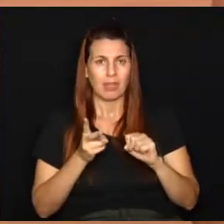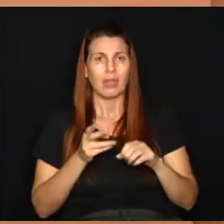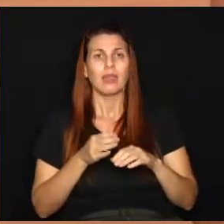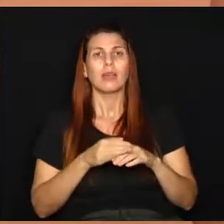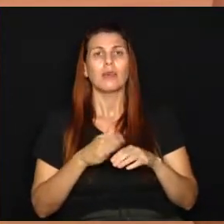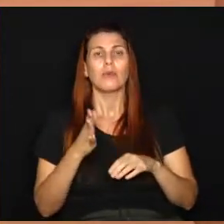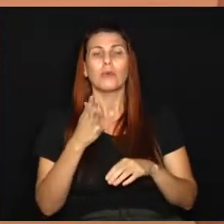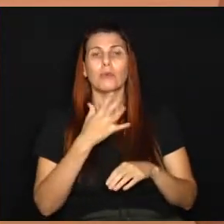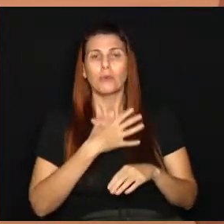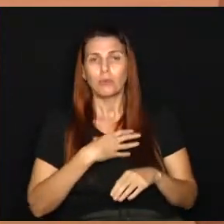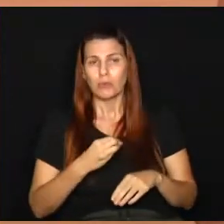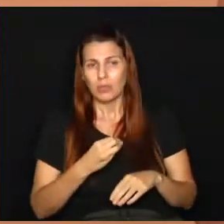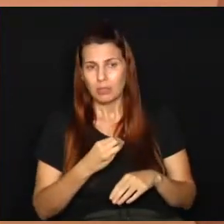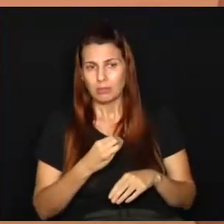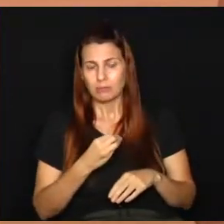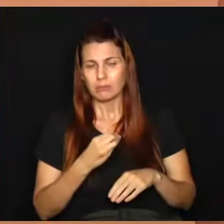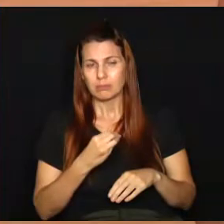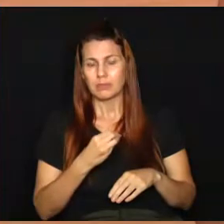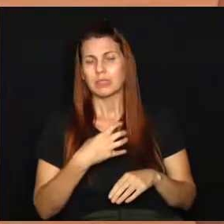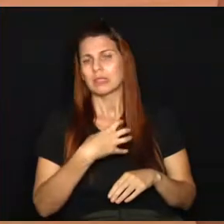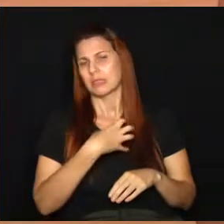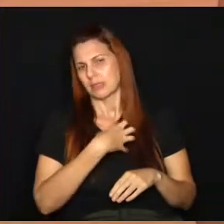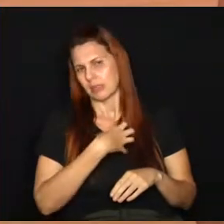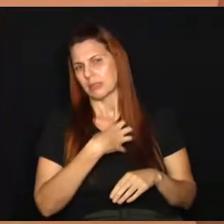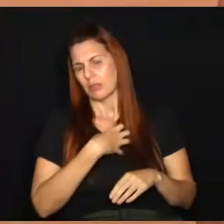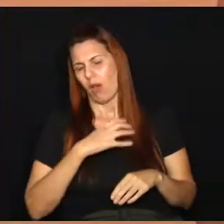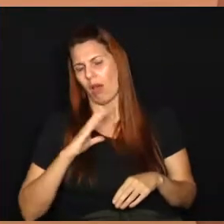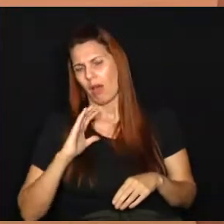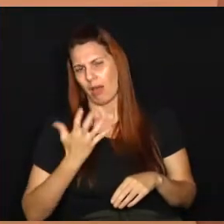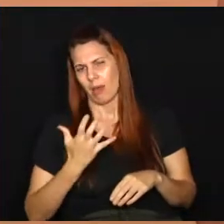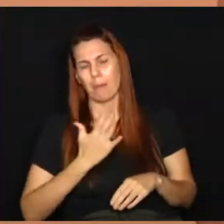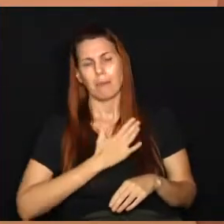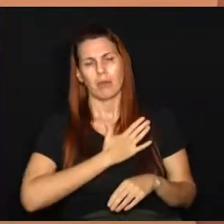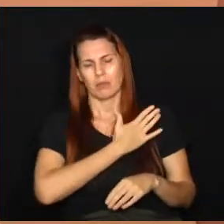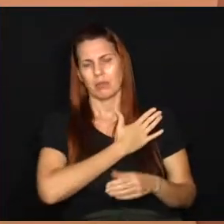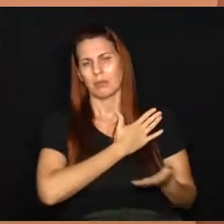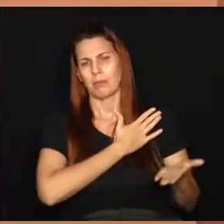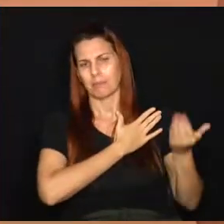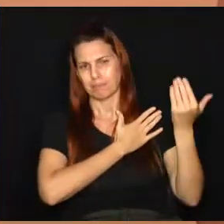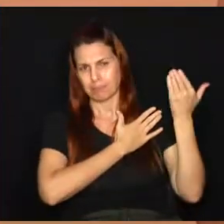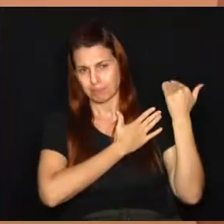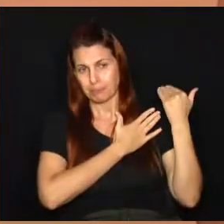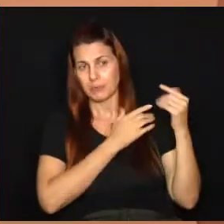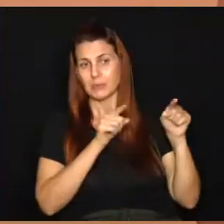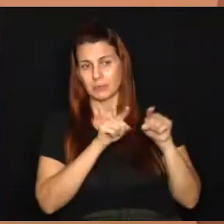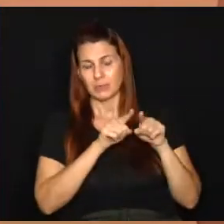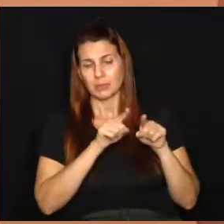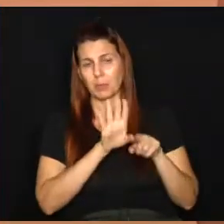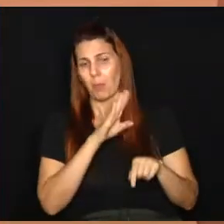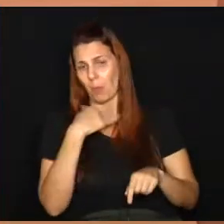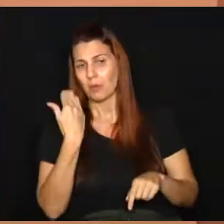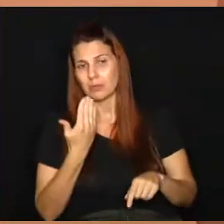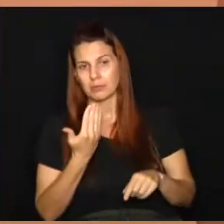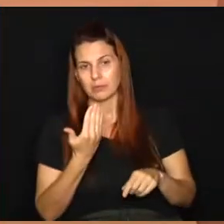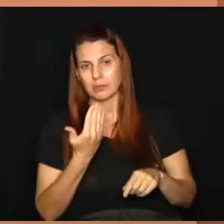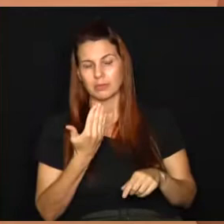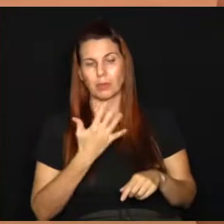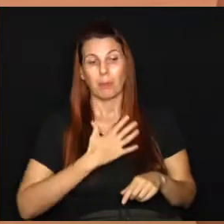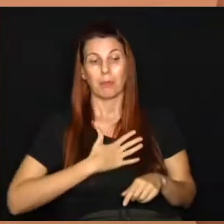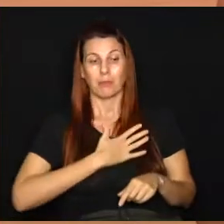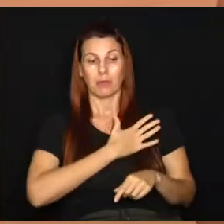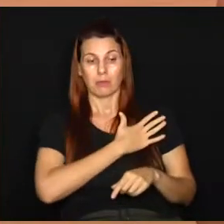cujo filho ou filha não tenha passado por uma situação de preconceito e até de morte. Quer dizer, o preconceito